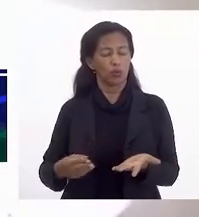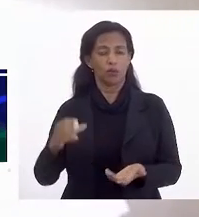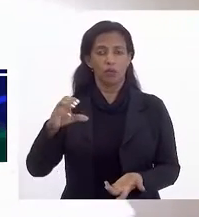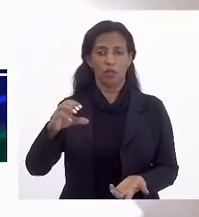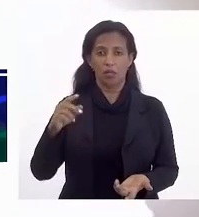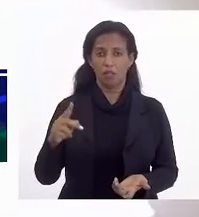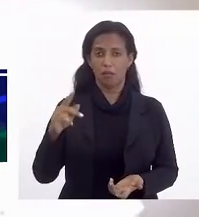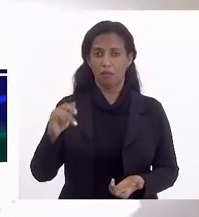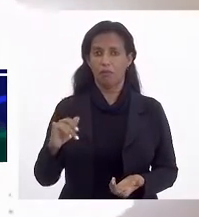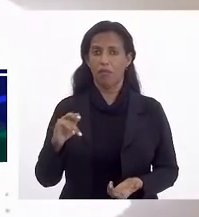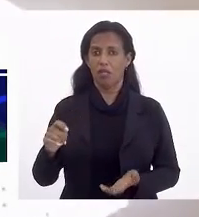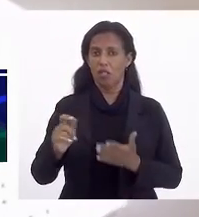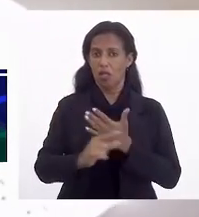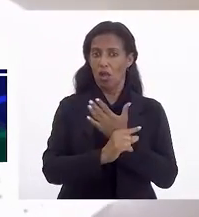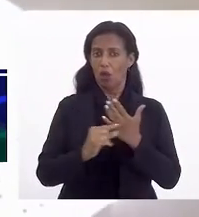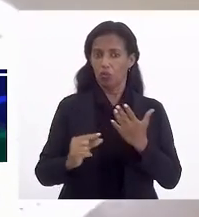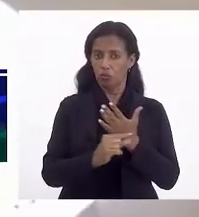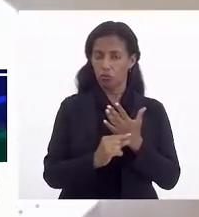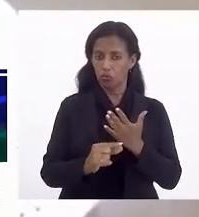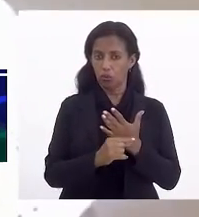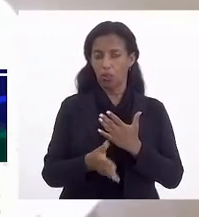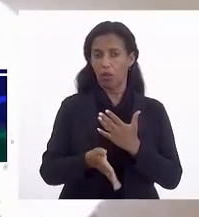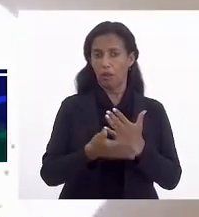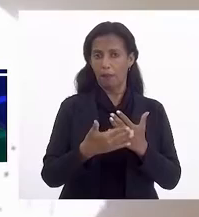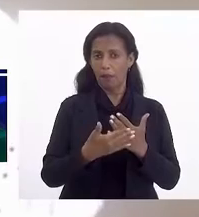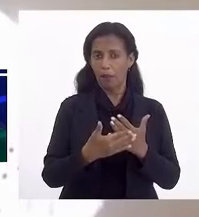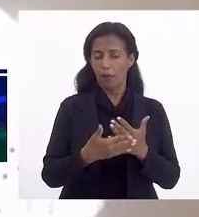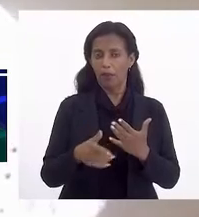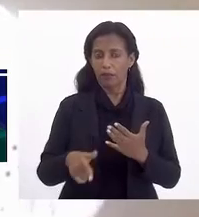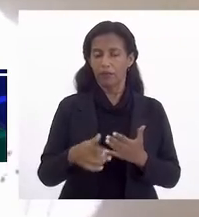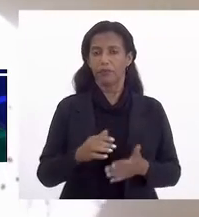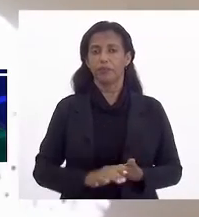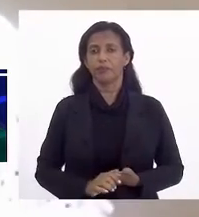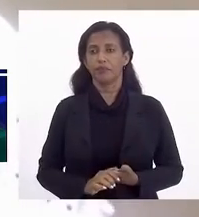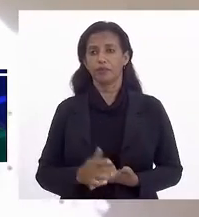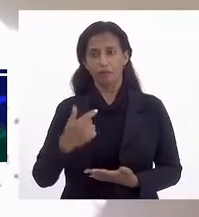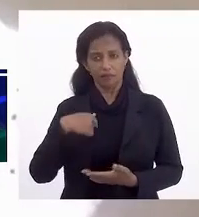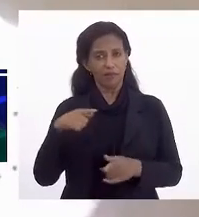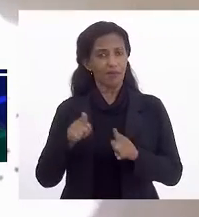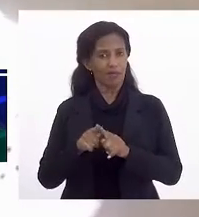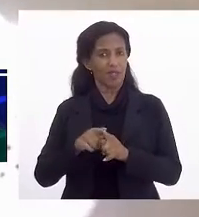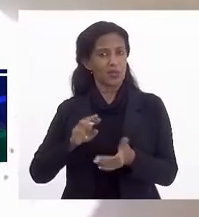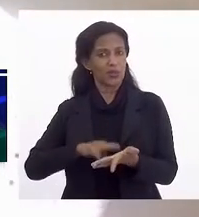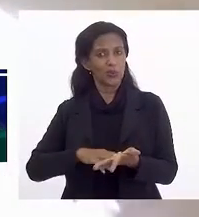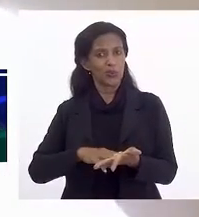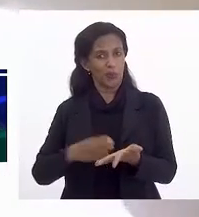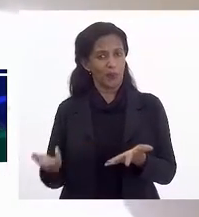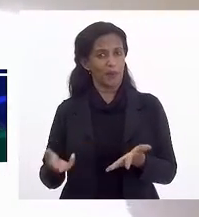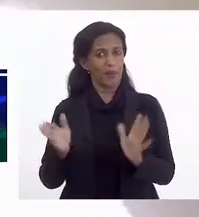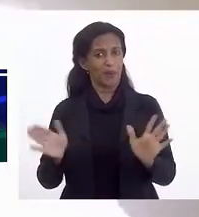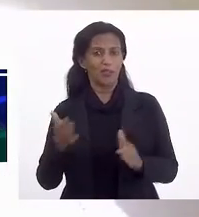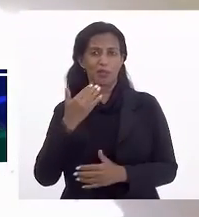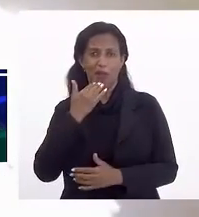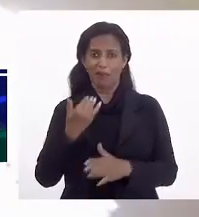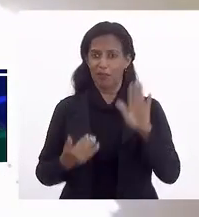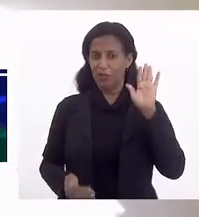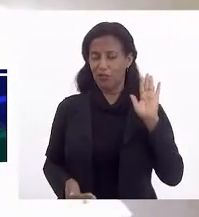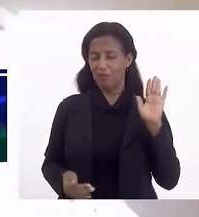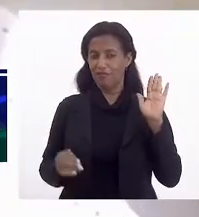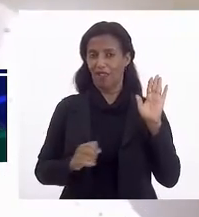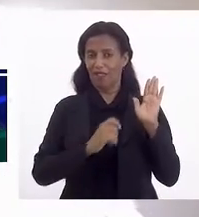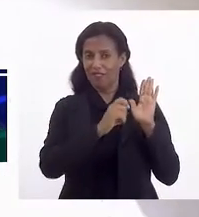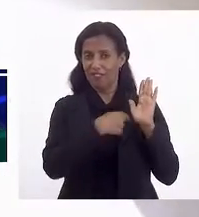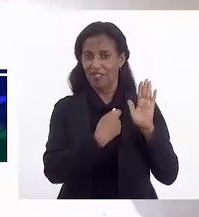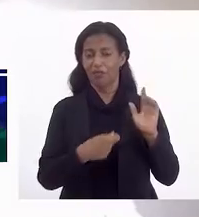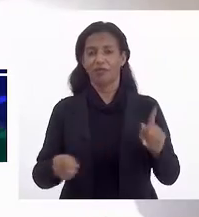serem autores da proposição. Eu, inclusive, sou membro, já solicito aqui a coautoria